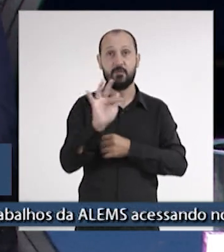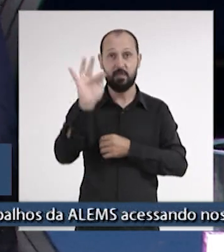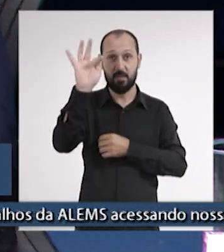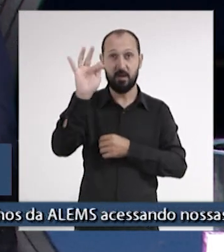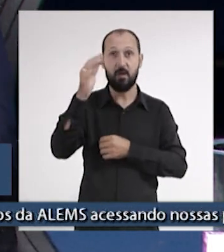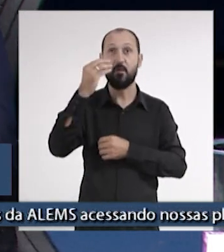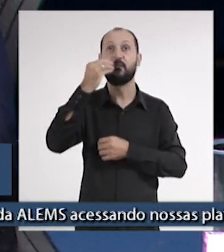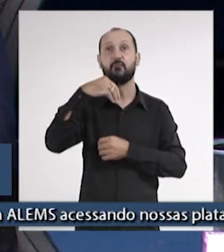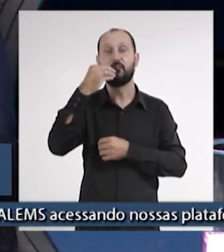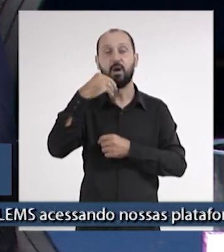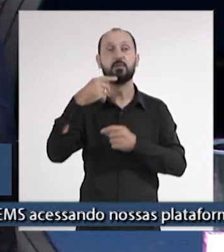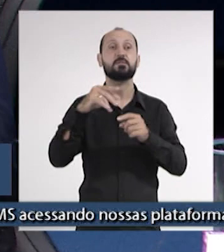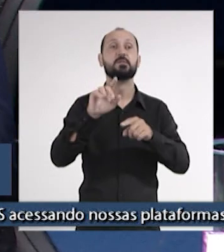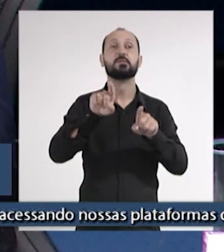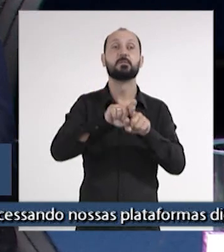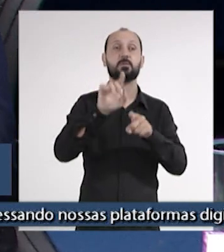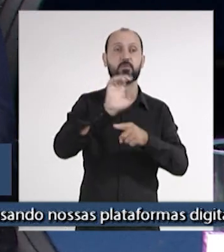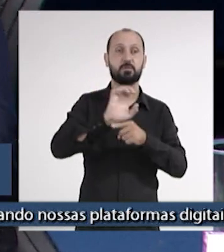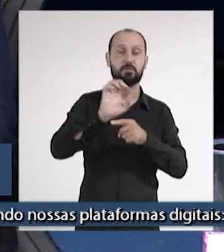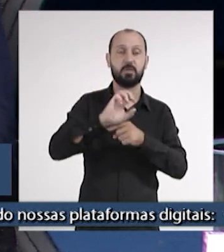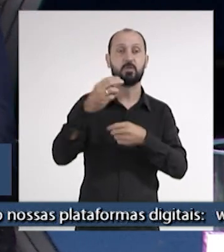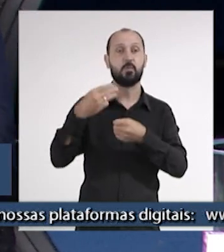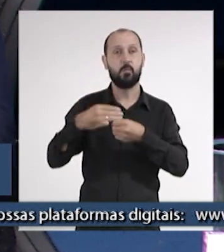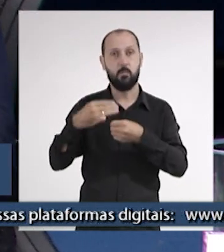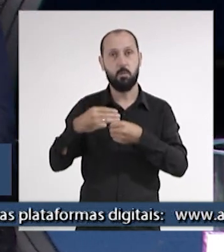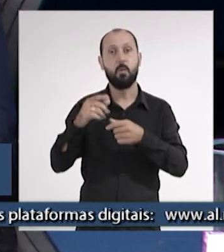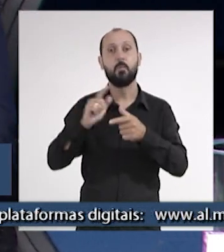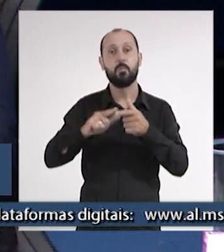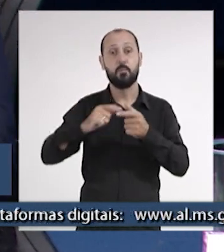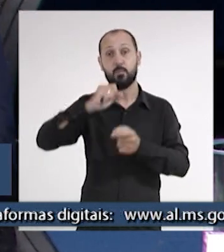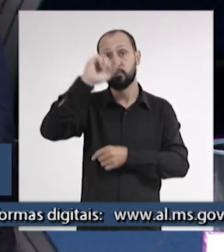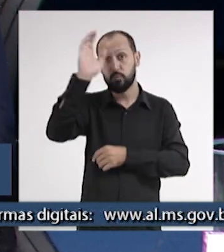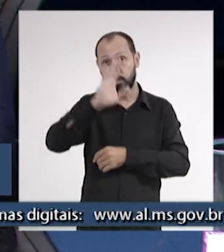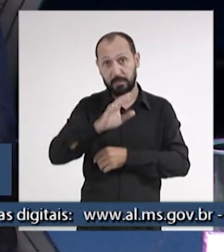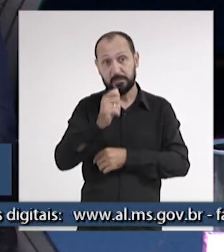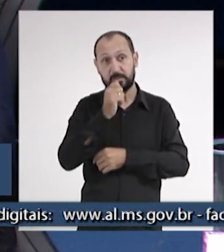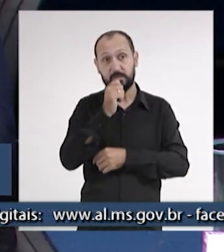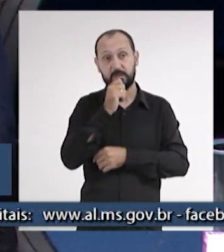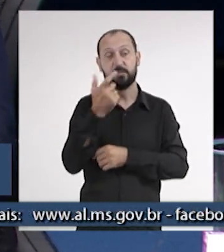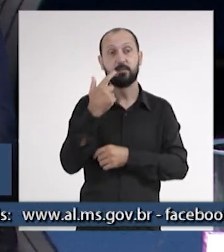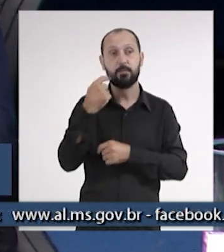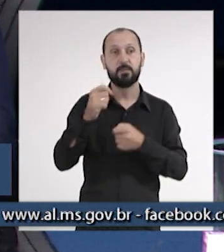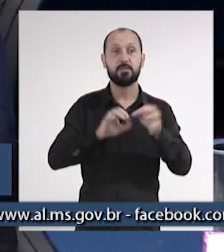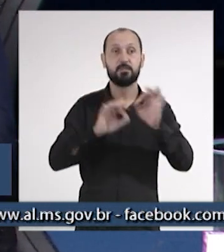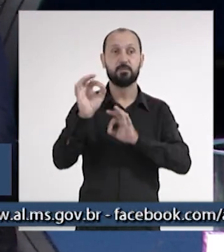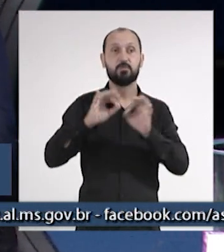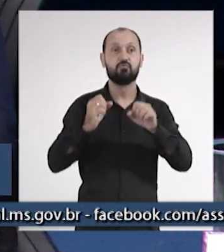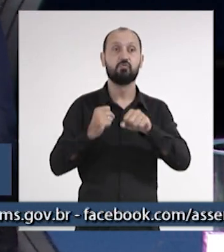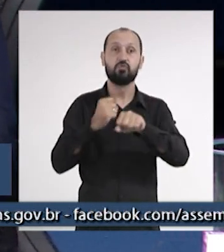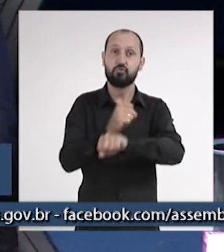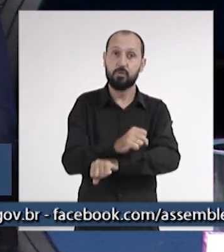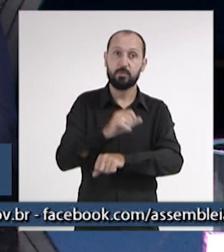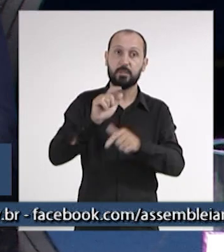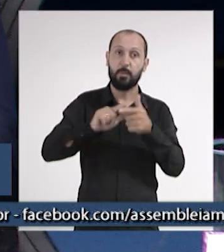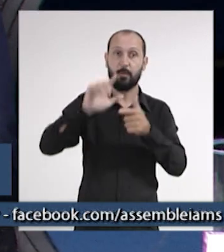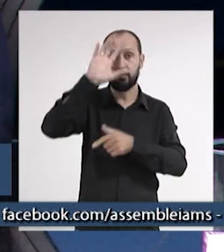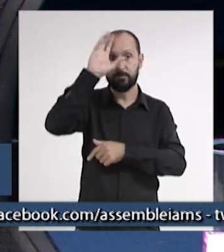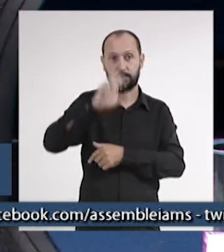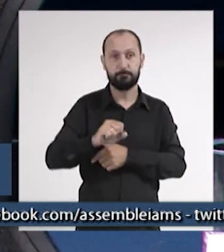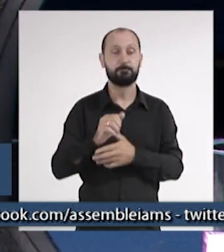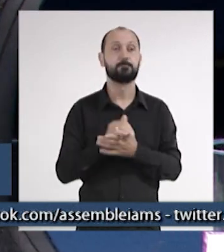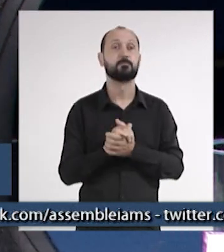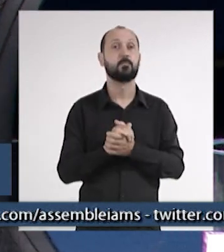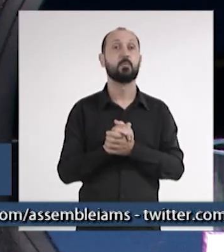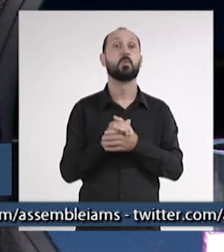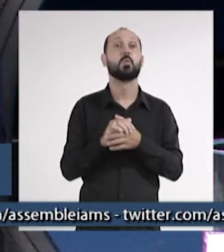estados também e os municípios. É um problema da Federação Brasileira que requer uma conjugação de esforços para a solução. O fato